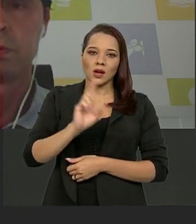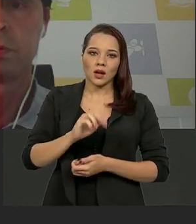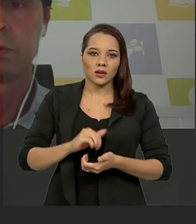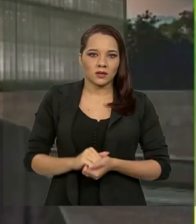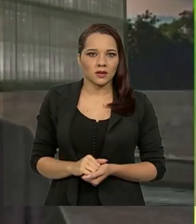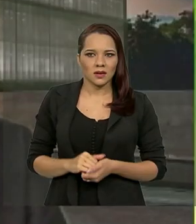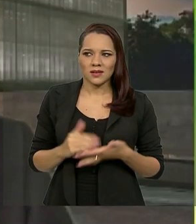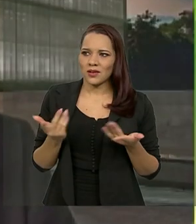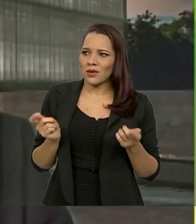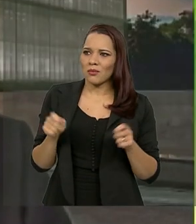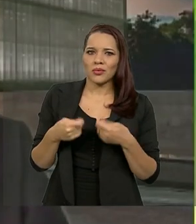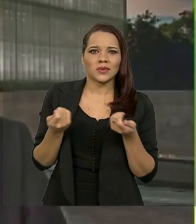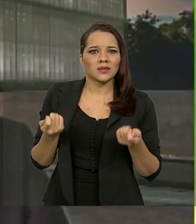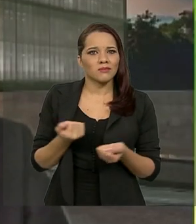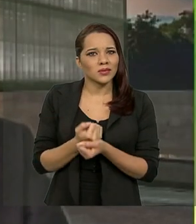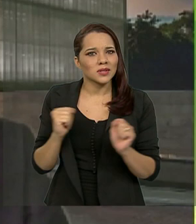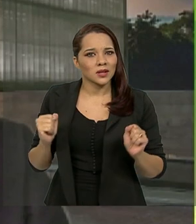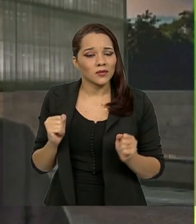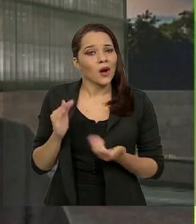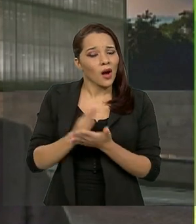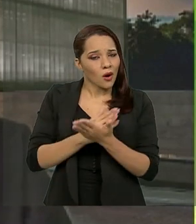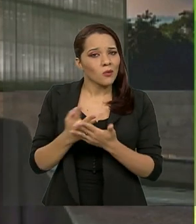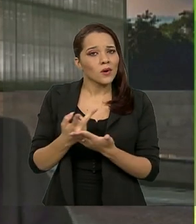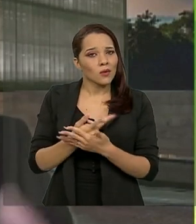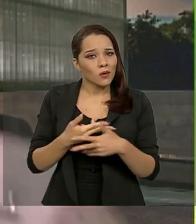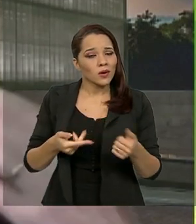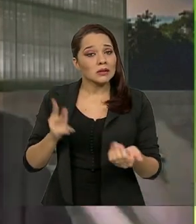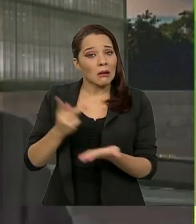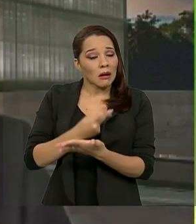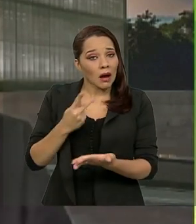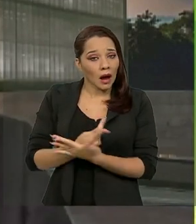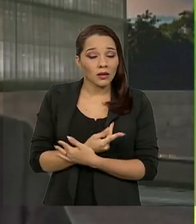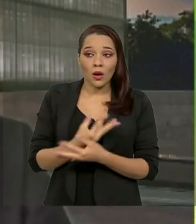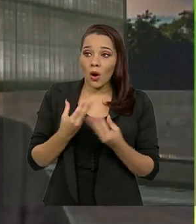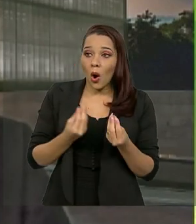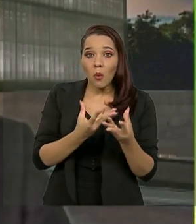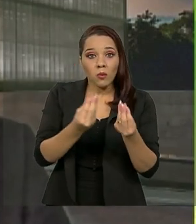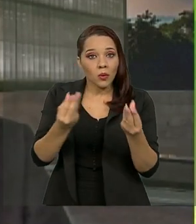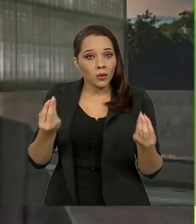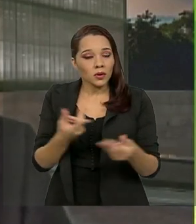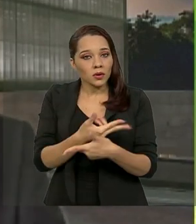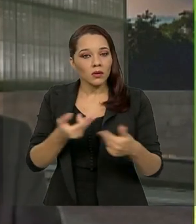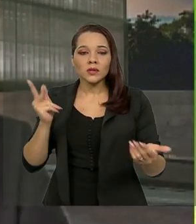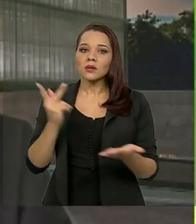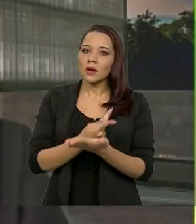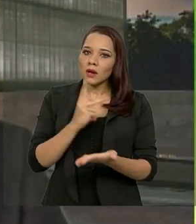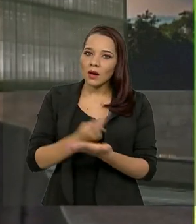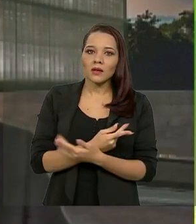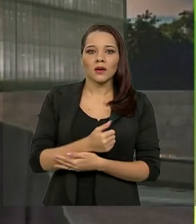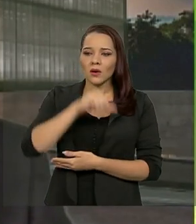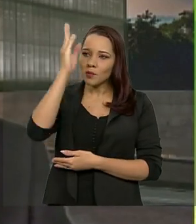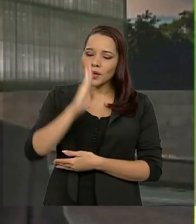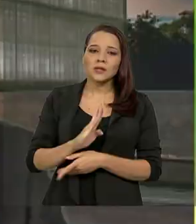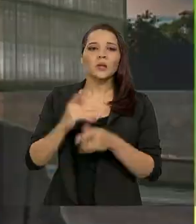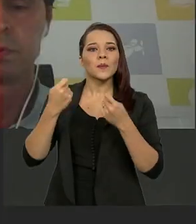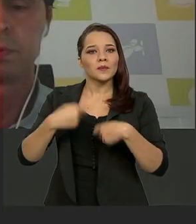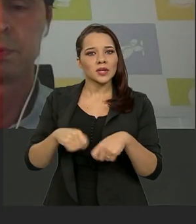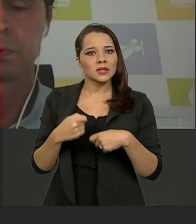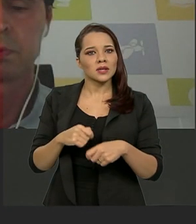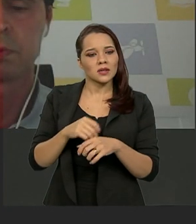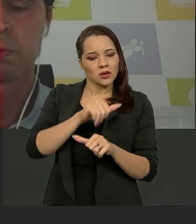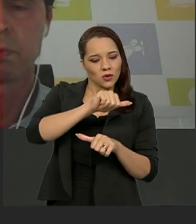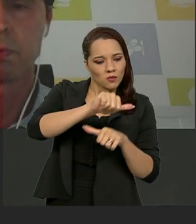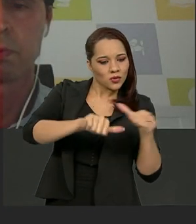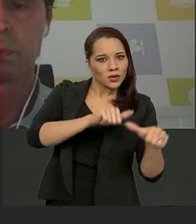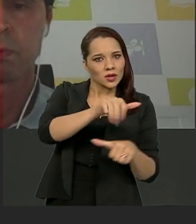é possível. Alguma coisa não está funcionando, ou muita coisa não está funcionando. O Brasil precisa de uma